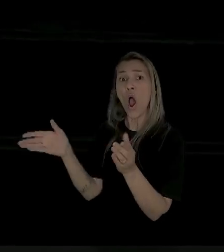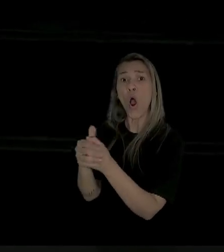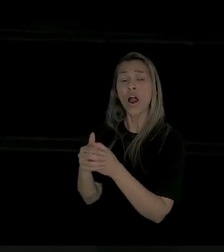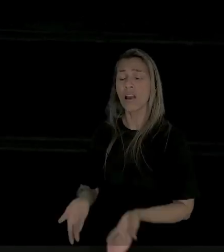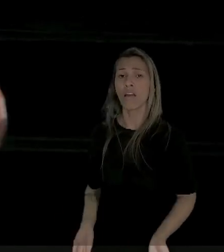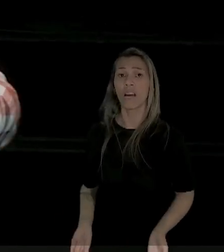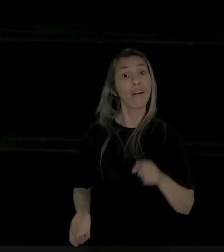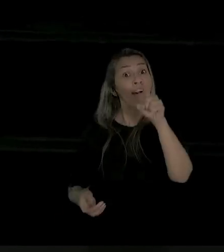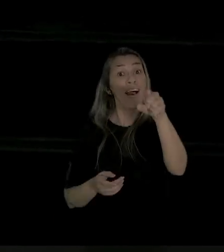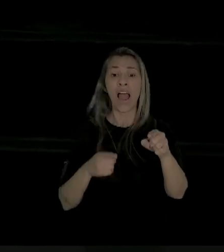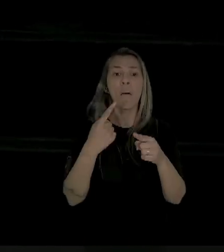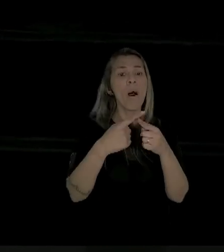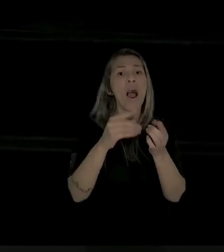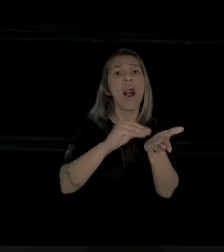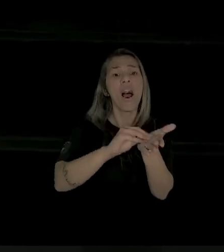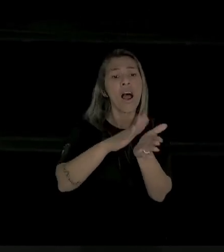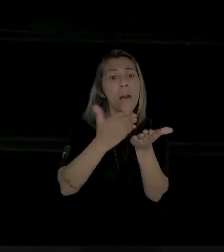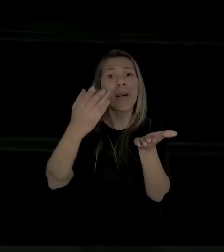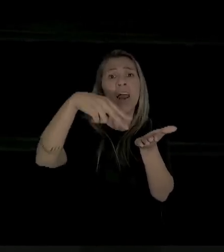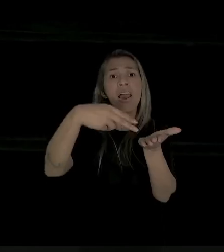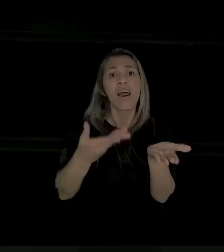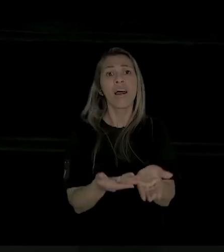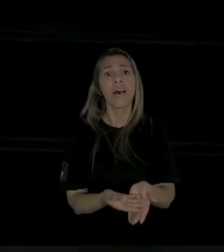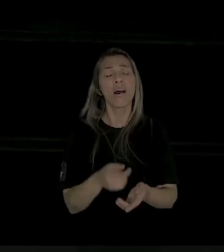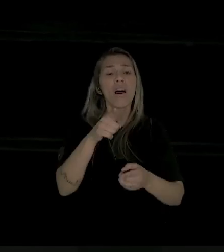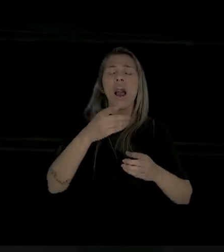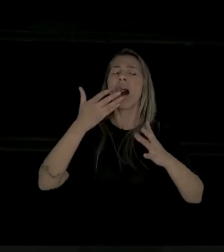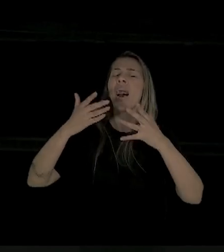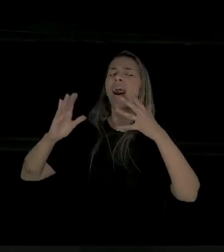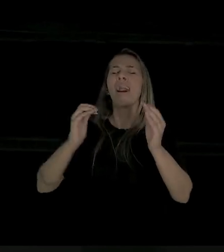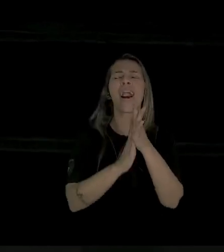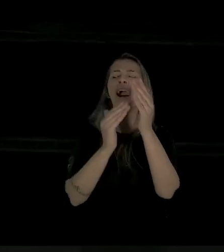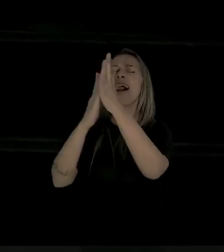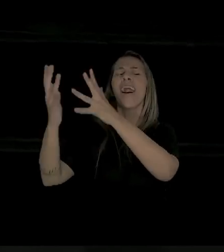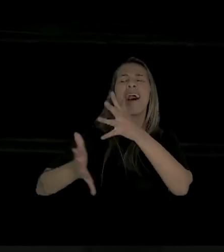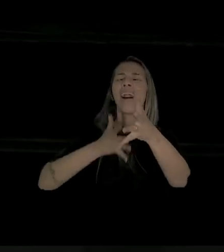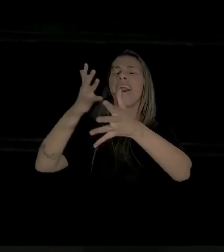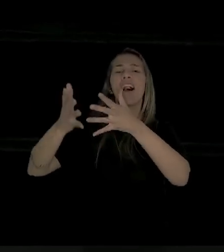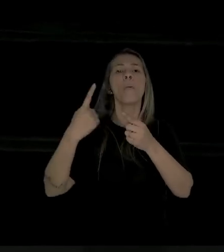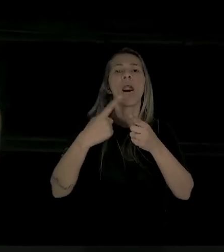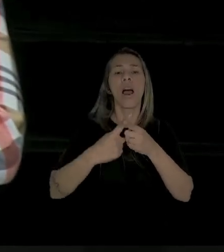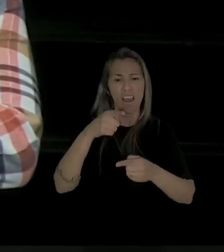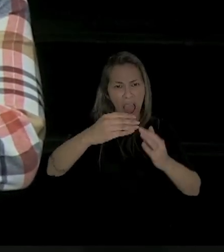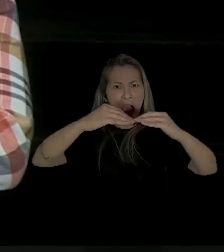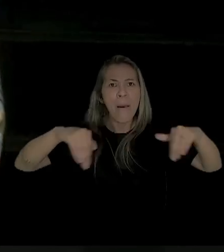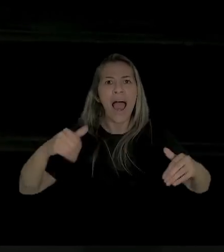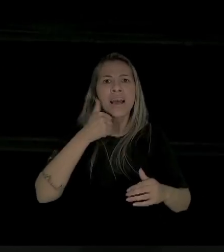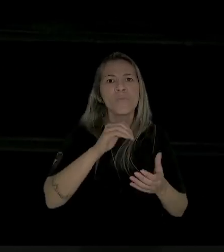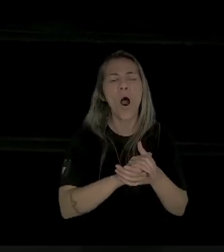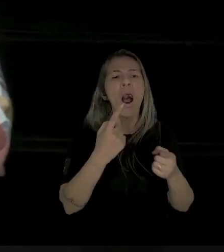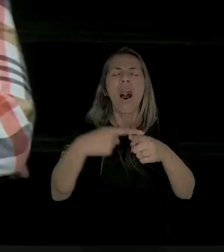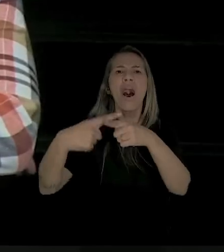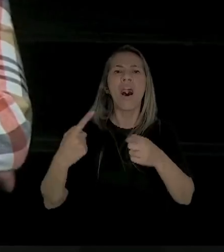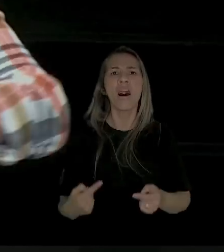Bíblia? Elias, por que que você não canta mais, Elias? Elias, por que que você quer separar da tua mulher? Sabe